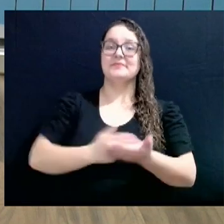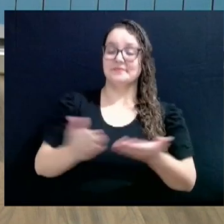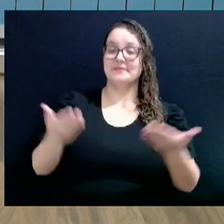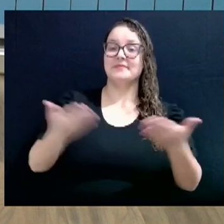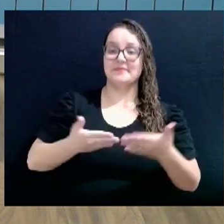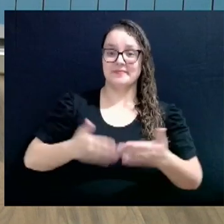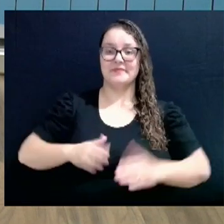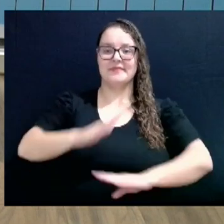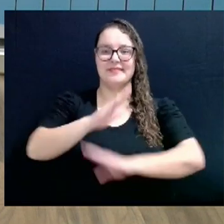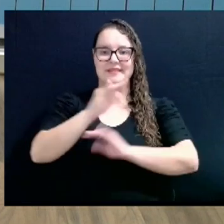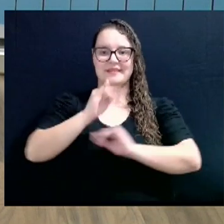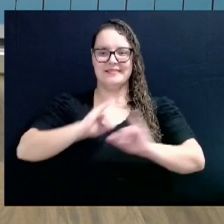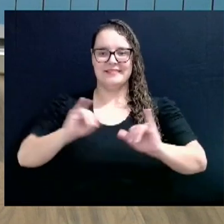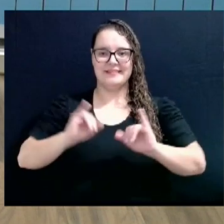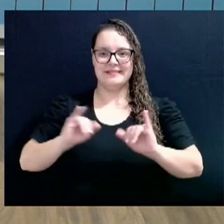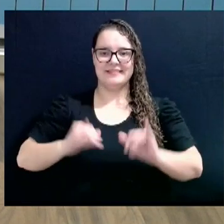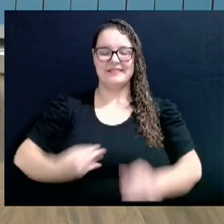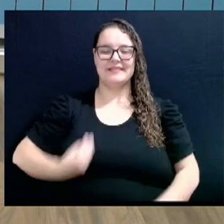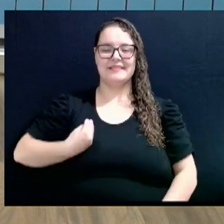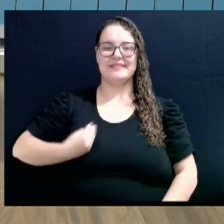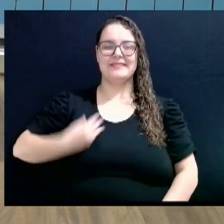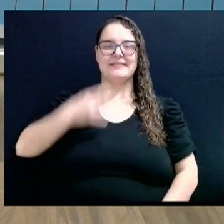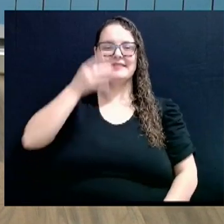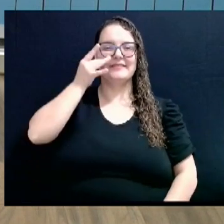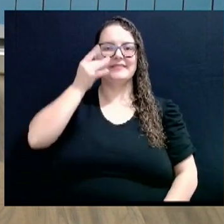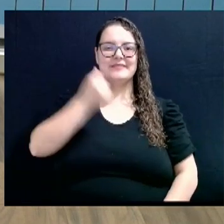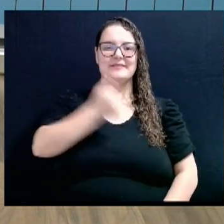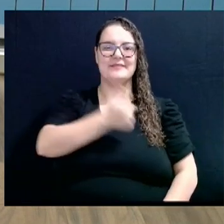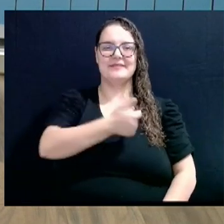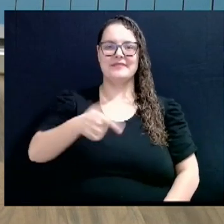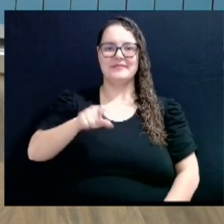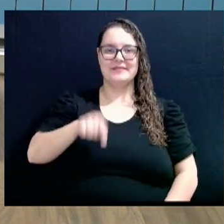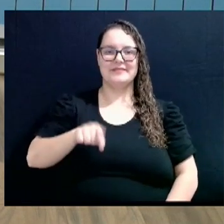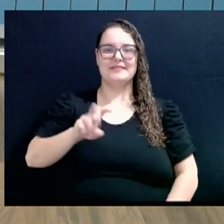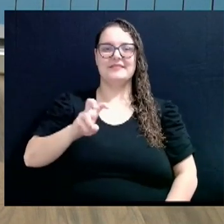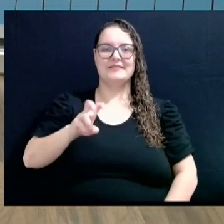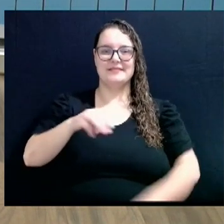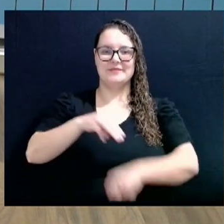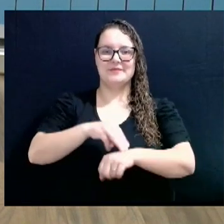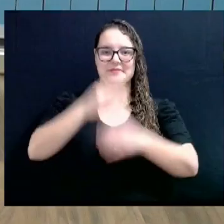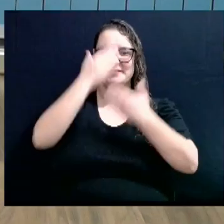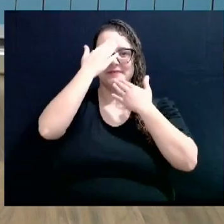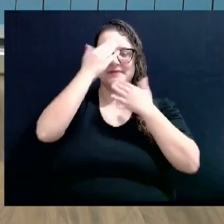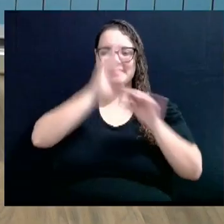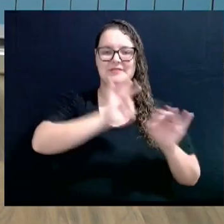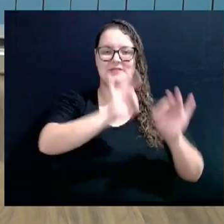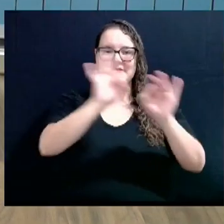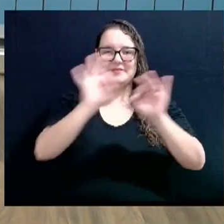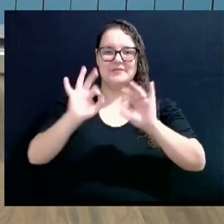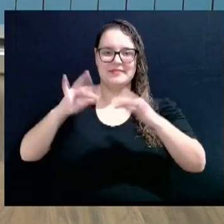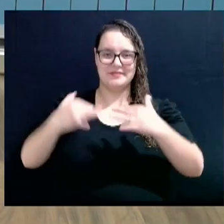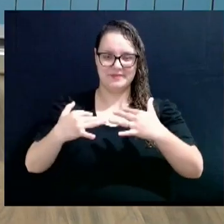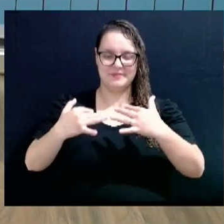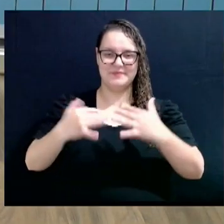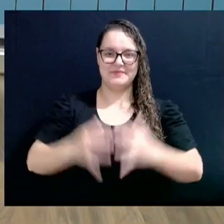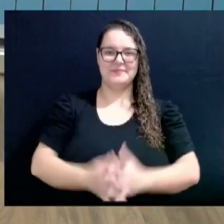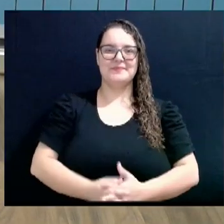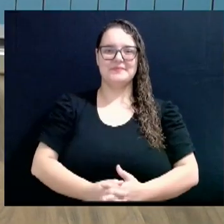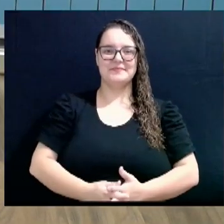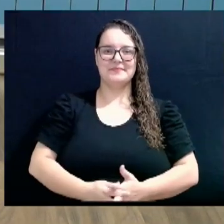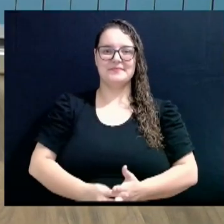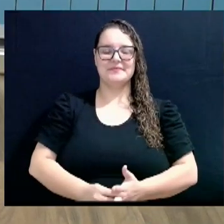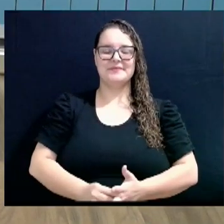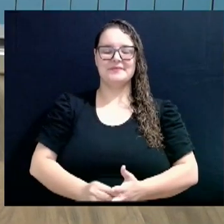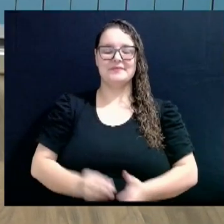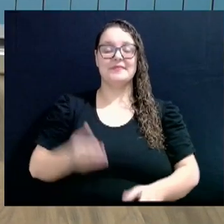Câmara Notícia, ao vivo, meio-dia mais 5 minutos. Muito obrigado pela sua companhia, pela sua audiência. E